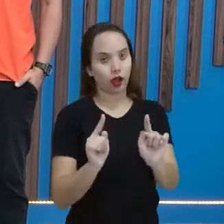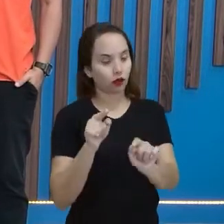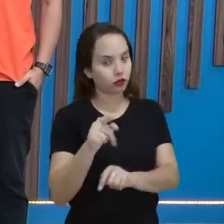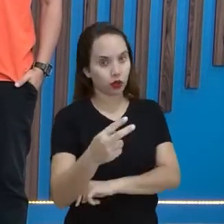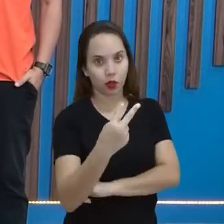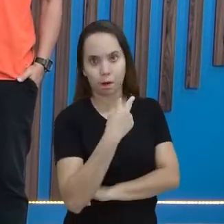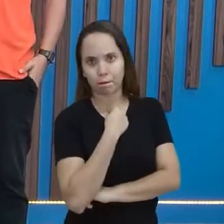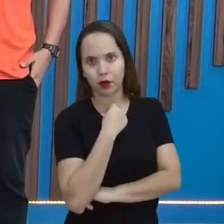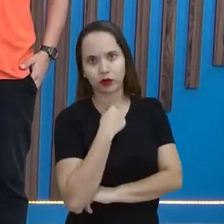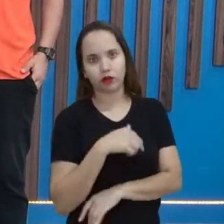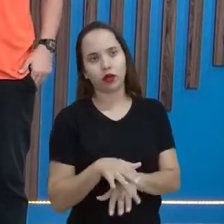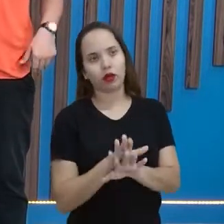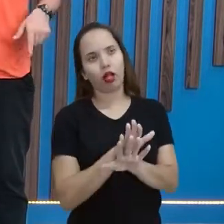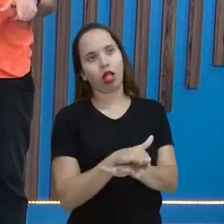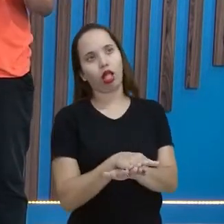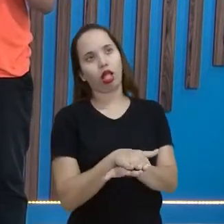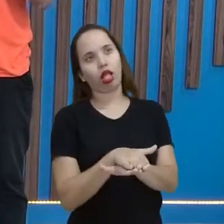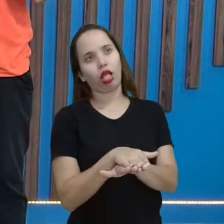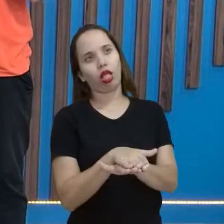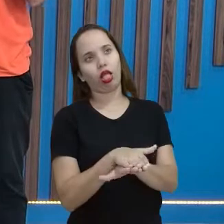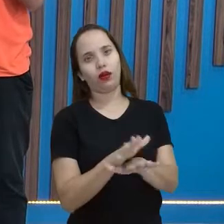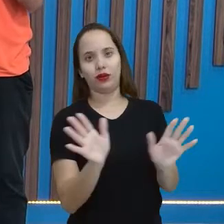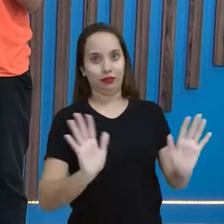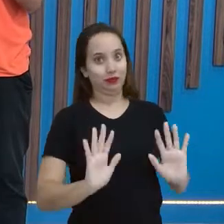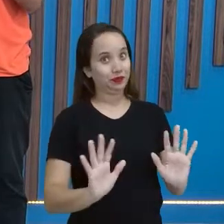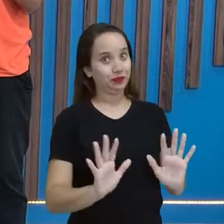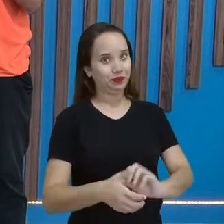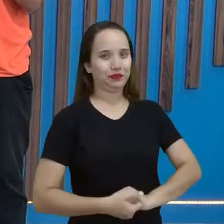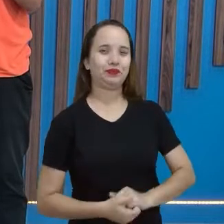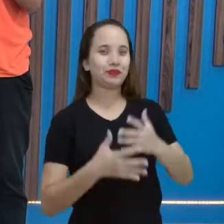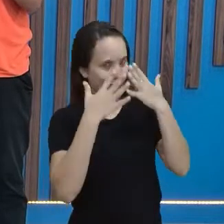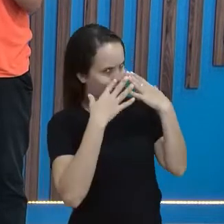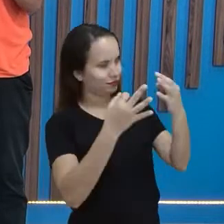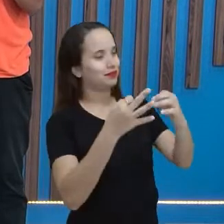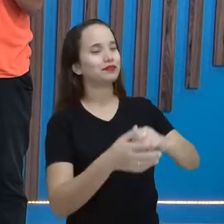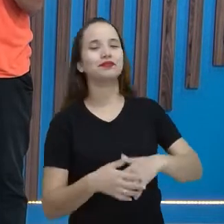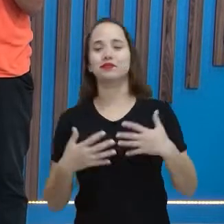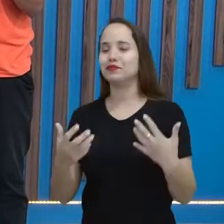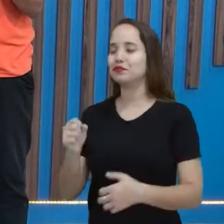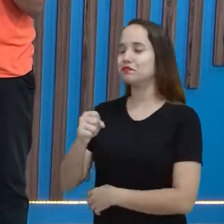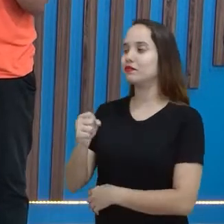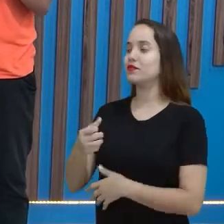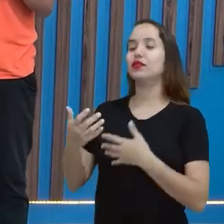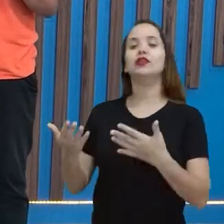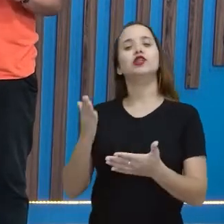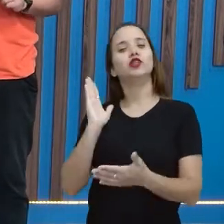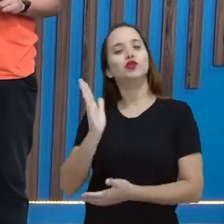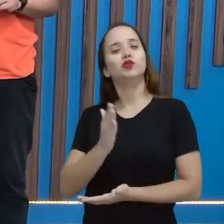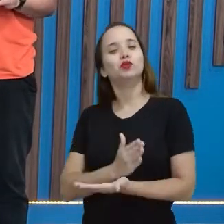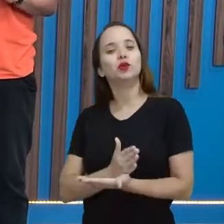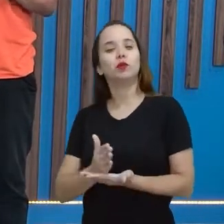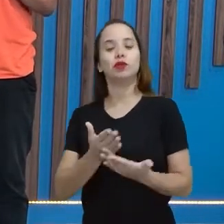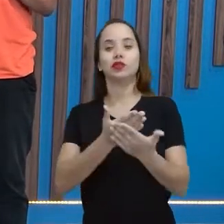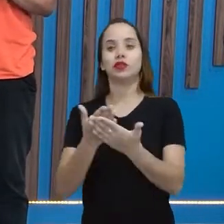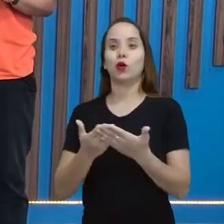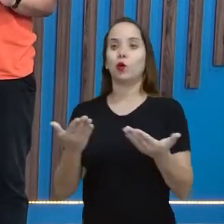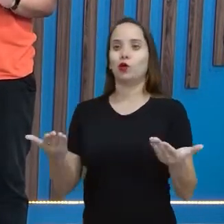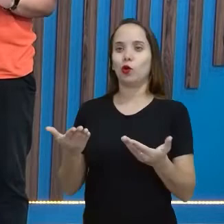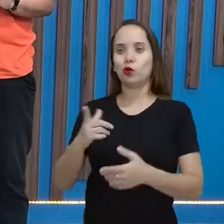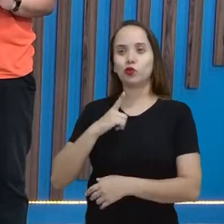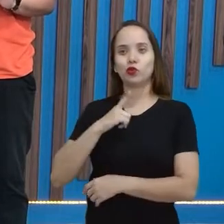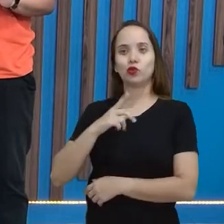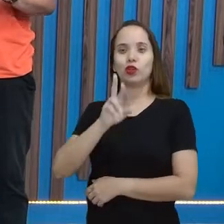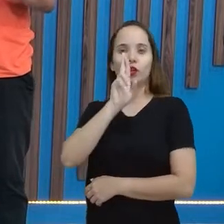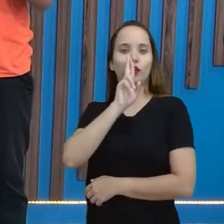ficar boiando, viu, minha gente? Exatamente. Vamos se ligar. E aí, já entrando na aula de hoje, a gente tem aqui, a